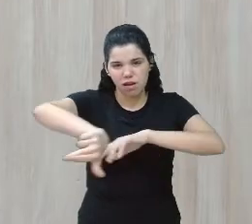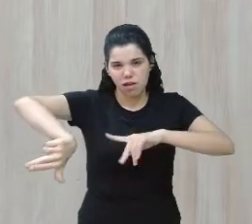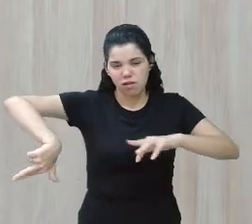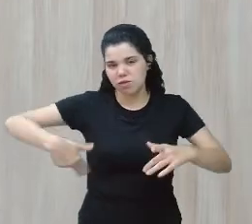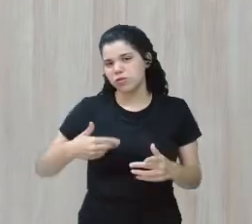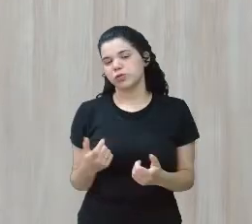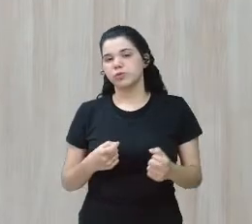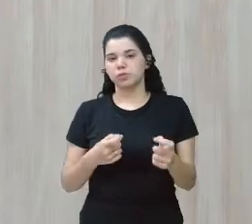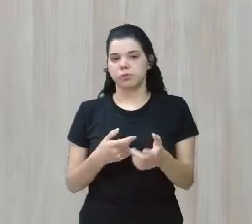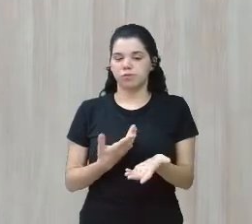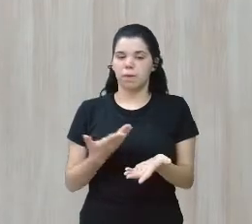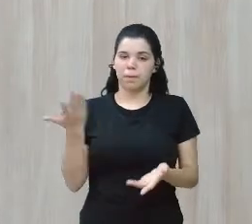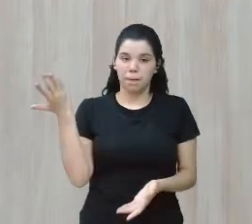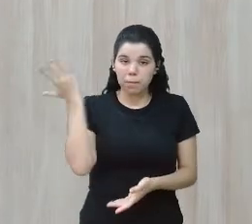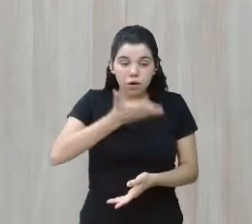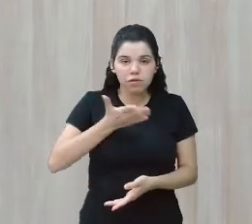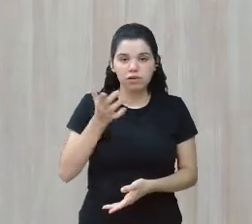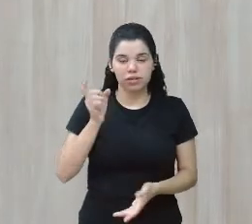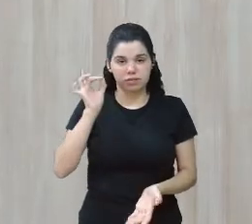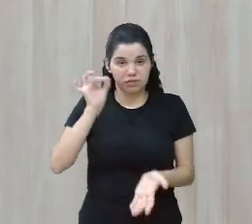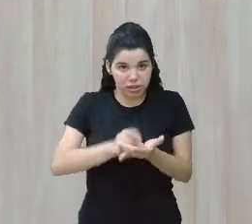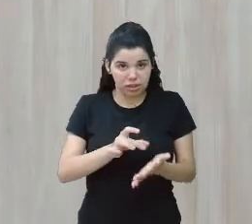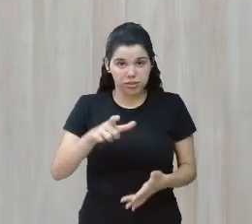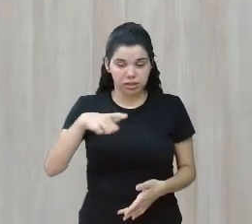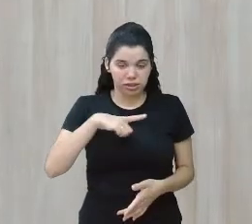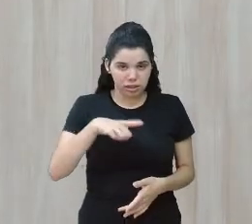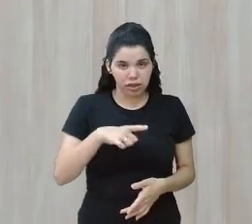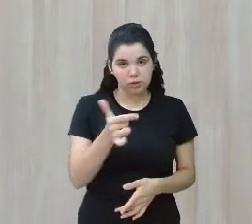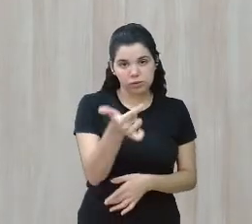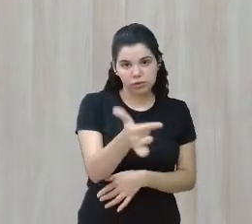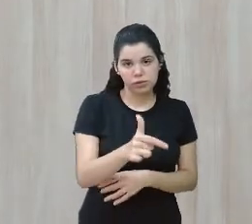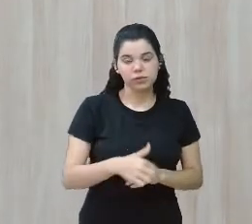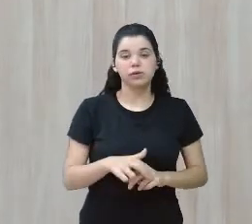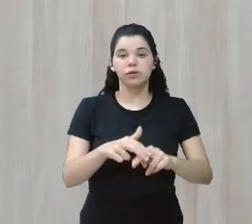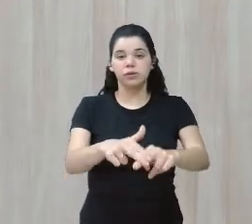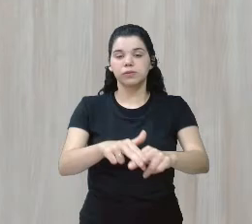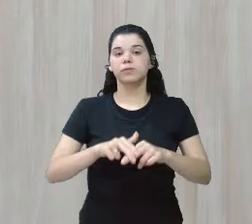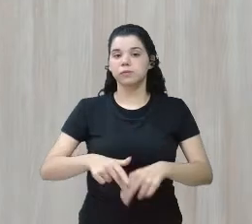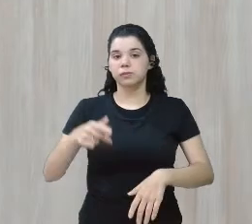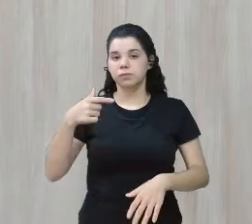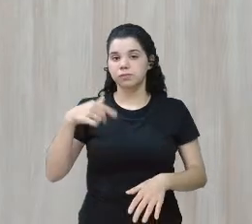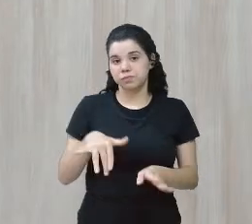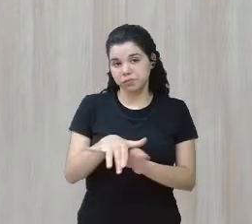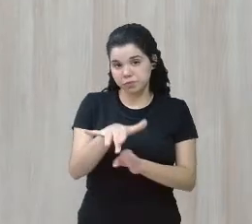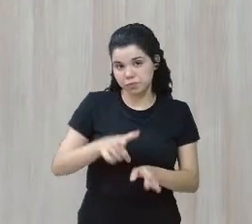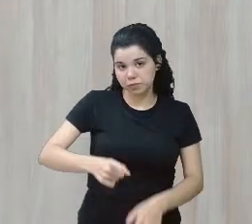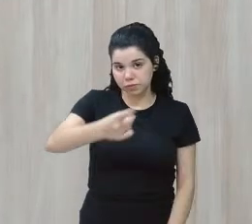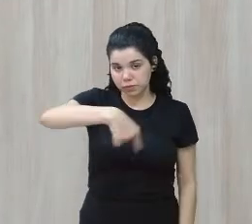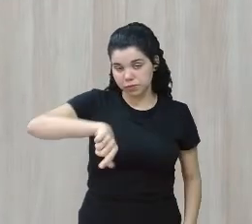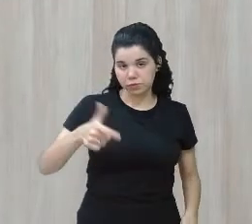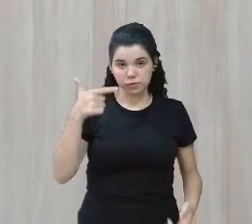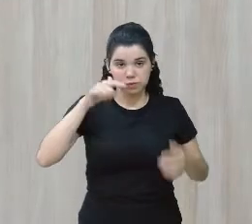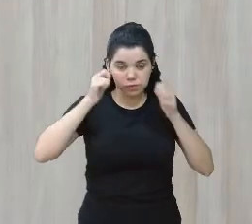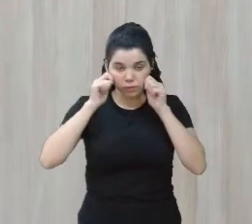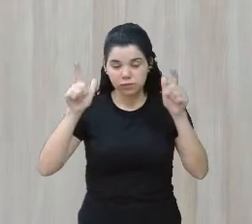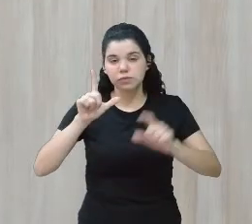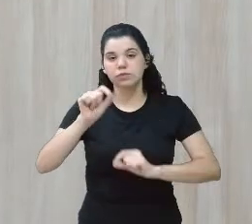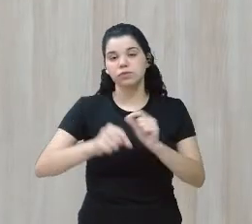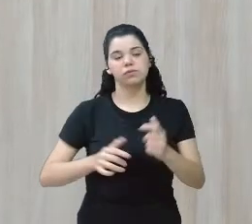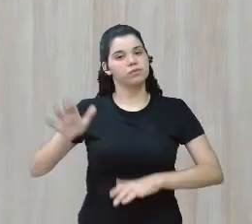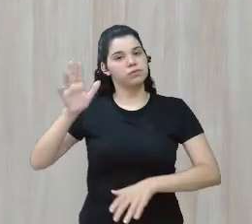pesquisa para saber se realmente a pessoa é portadora ou não. Por isso eu alerto a vocês, mais uma vez, a questão